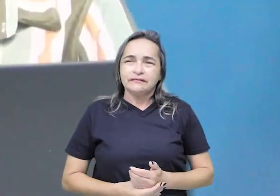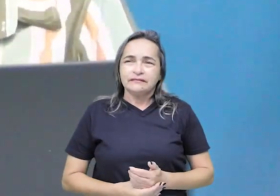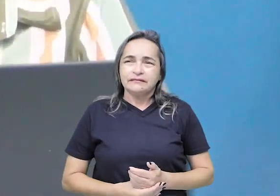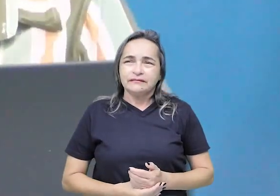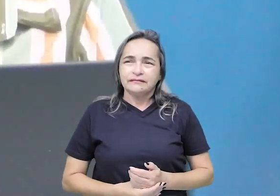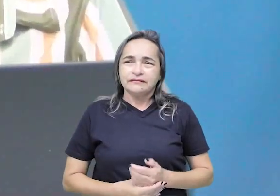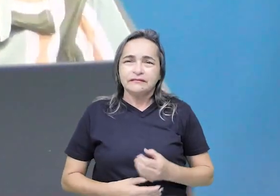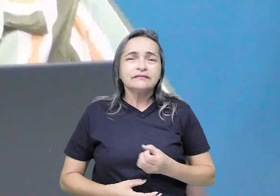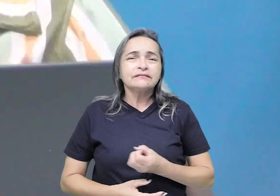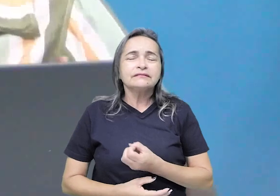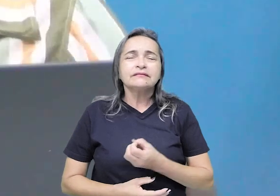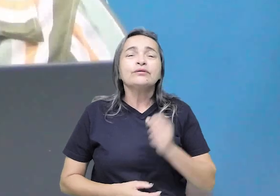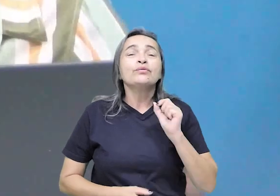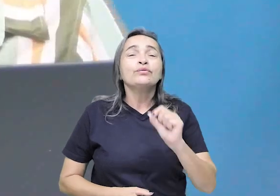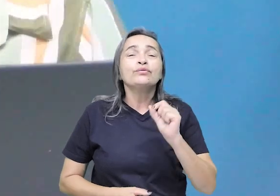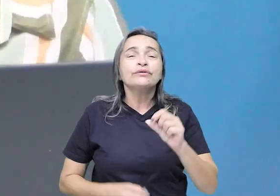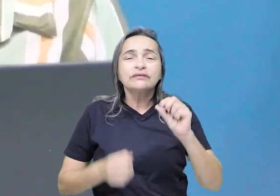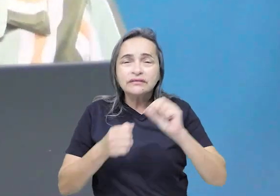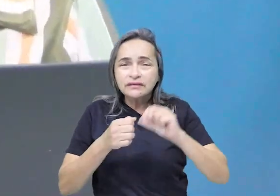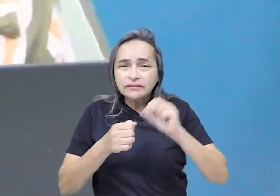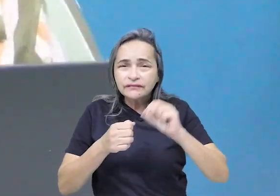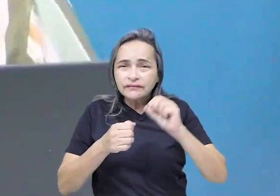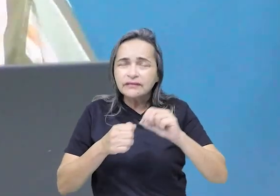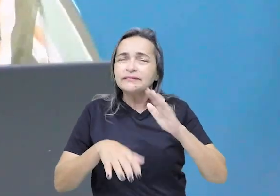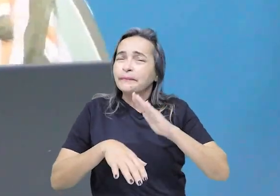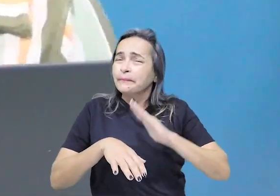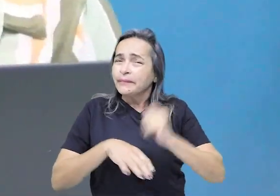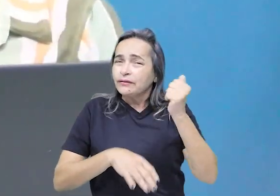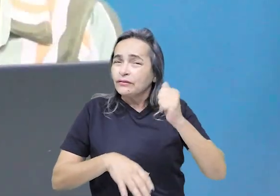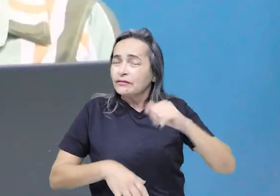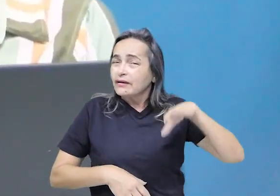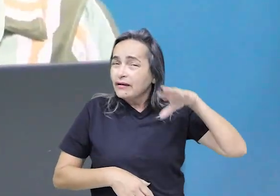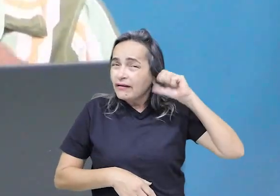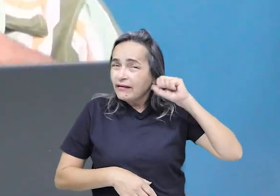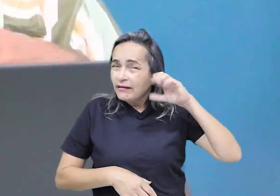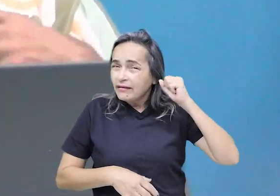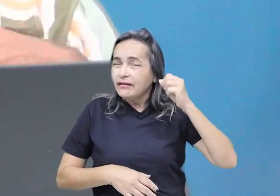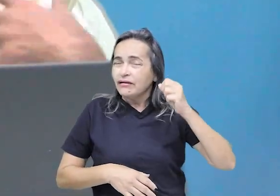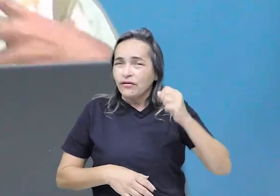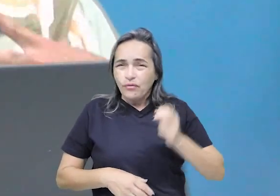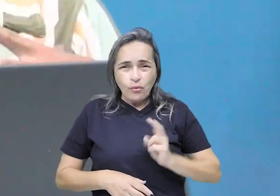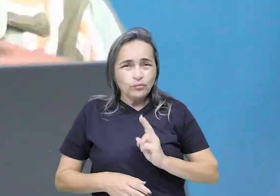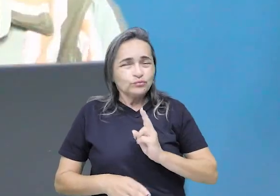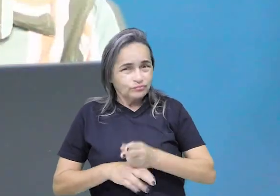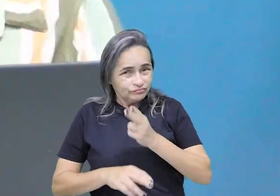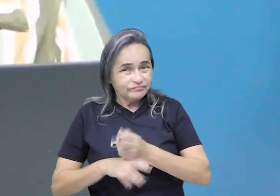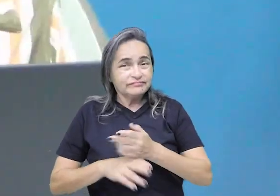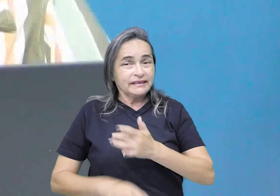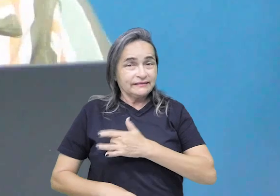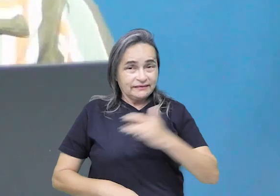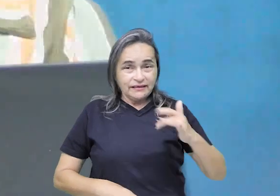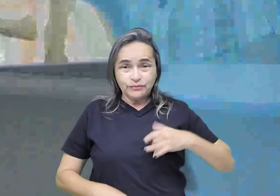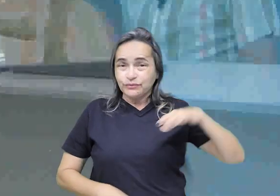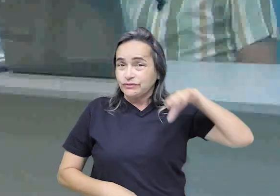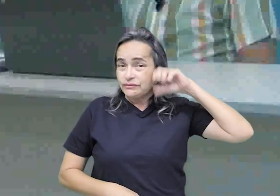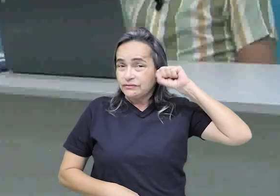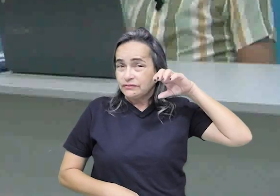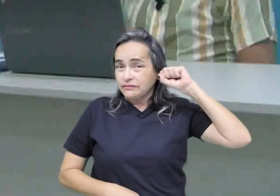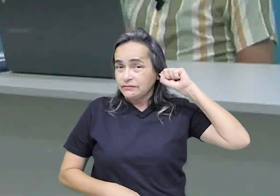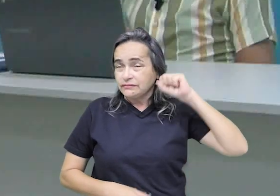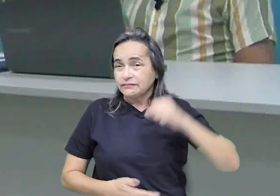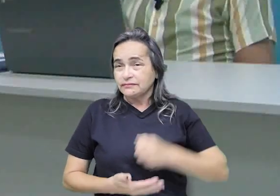Sobre quais são as práticas, quais são os evites que eu posso fazer para manter a minha saúde auditiva. Pronto.